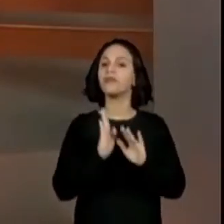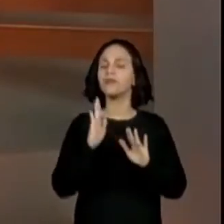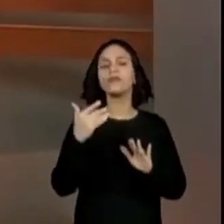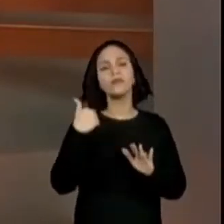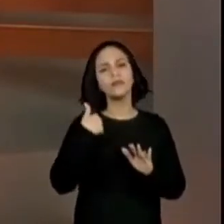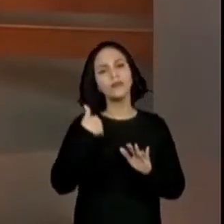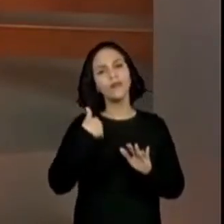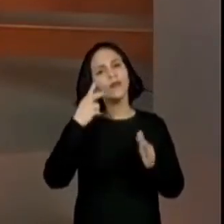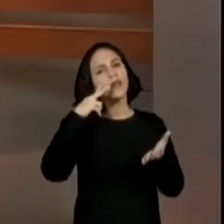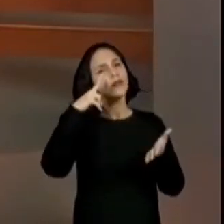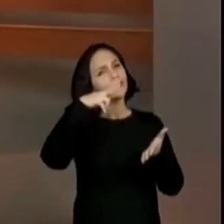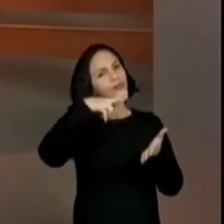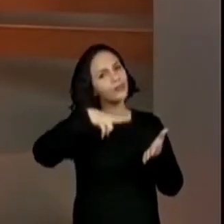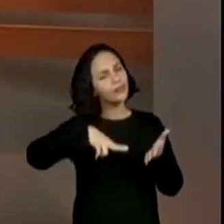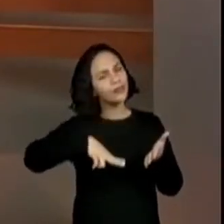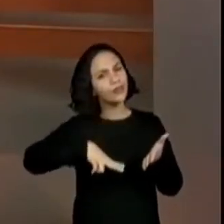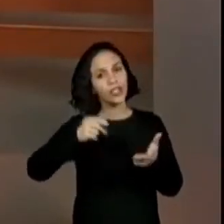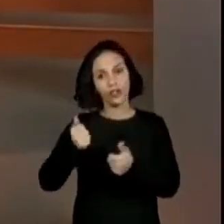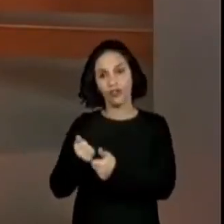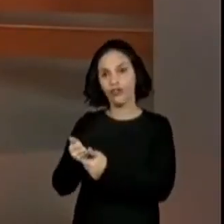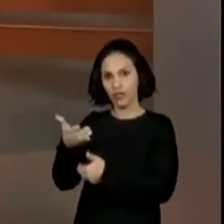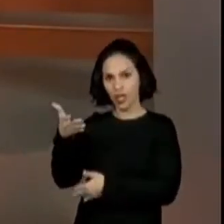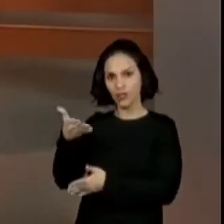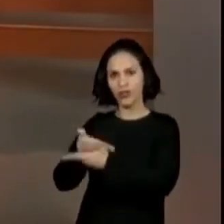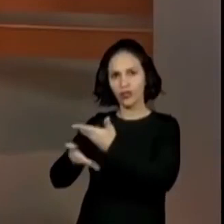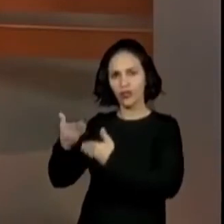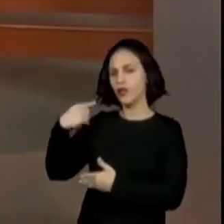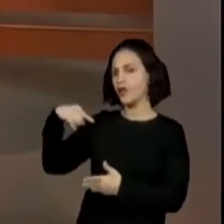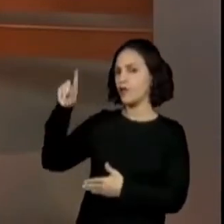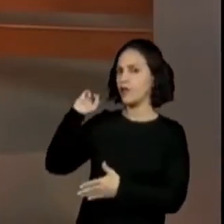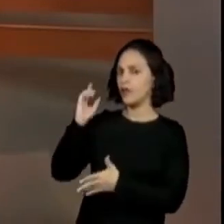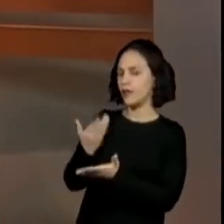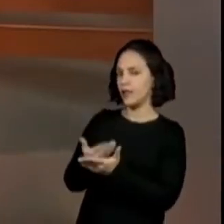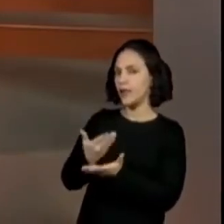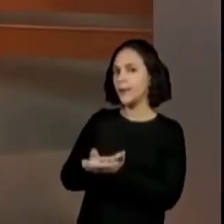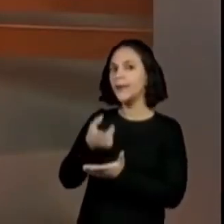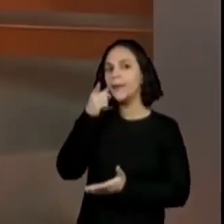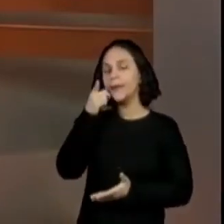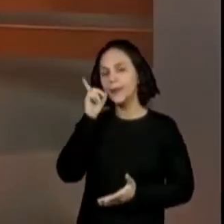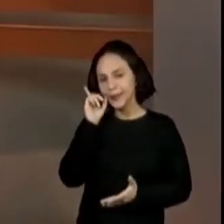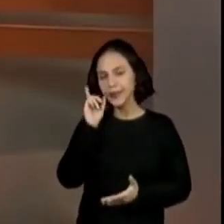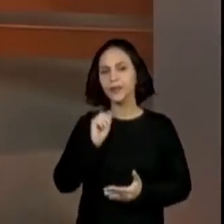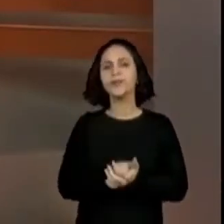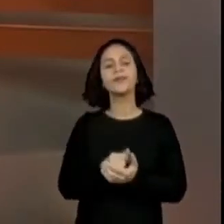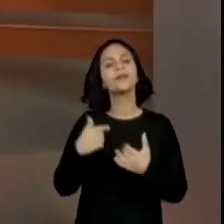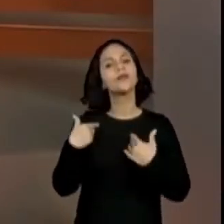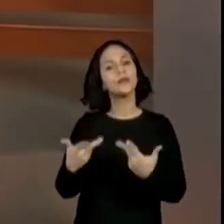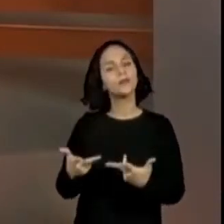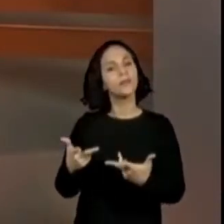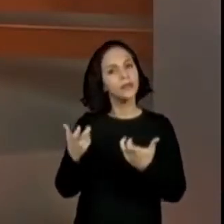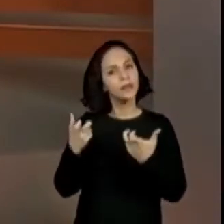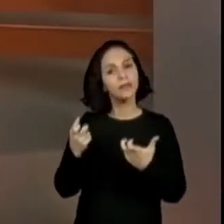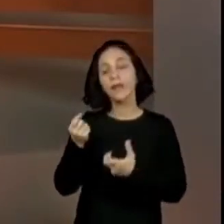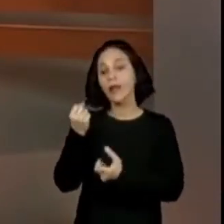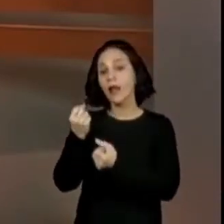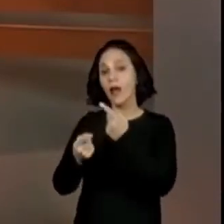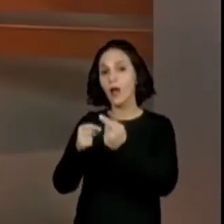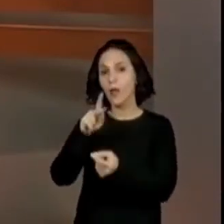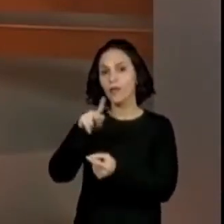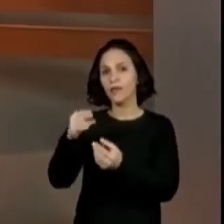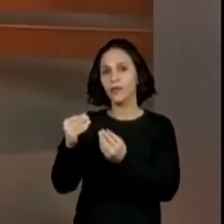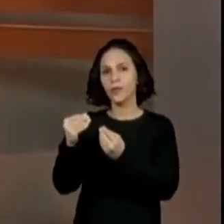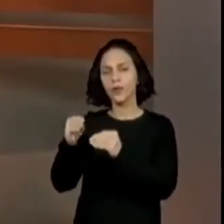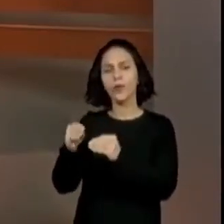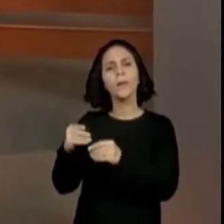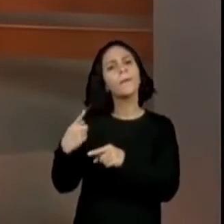dando uma olhadinha nos no chat da da aula passada né na aula de ontem e eu notei que algumas alguns professores colocaram